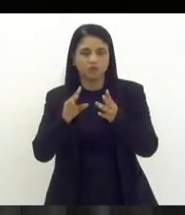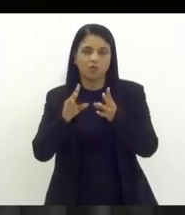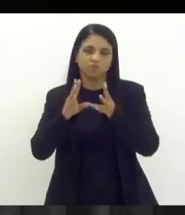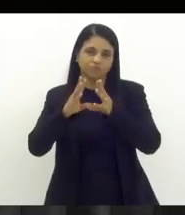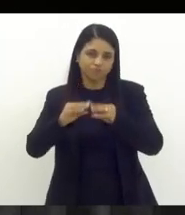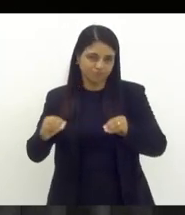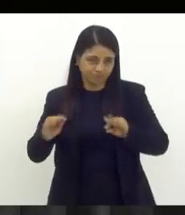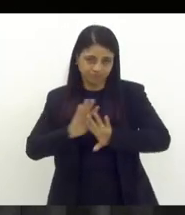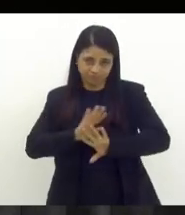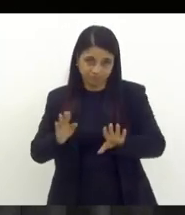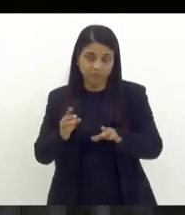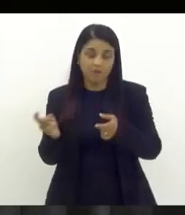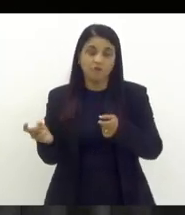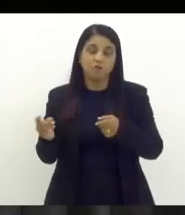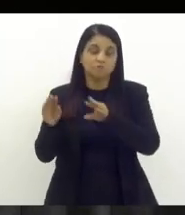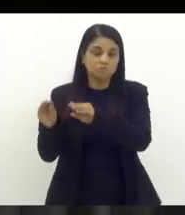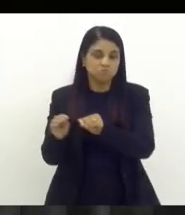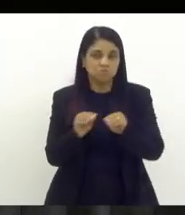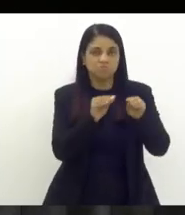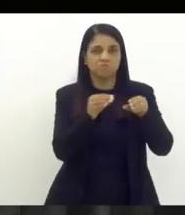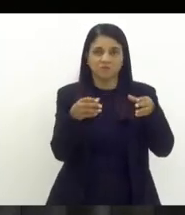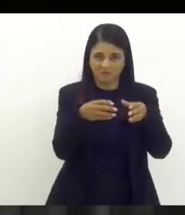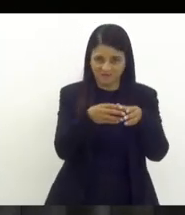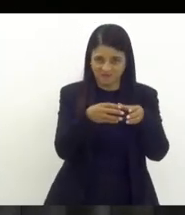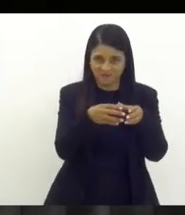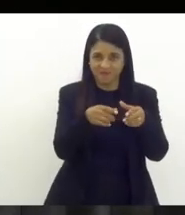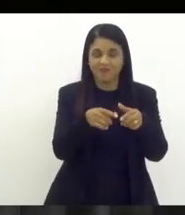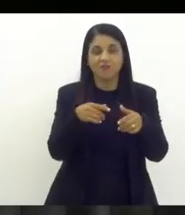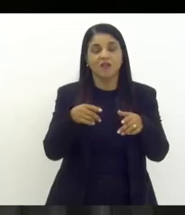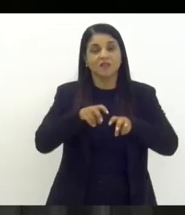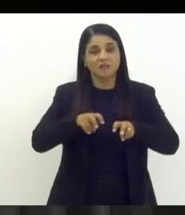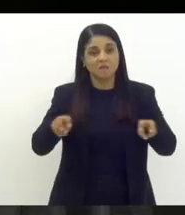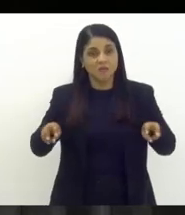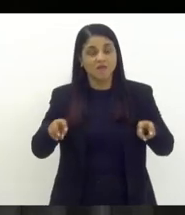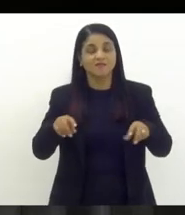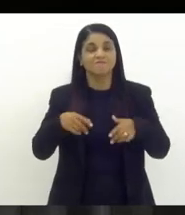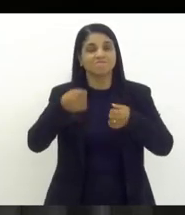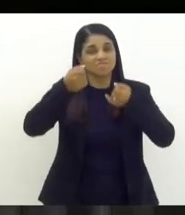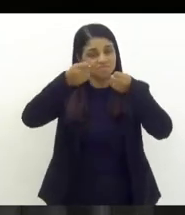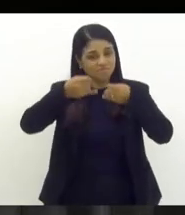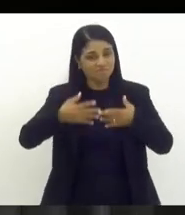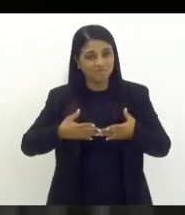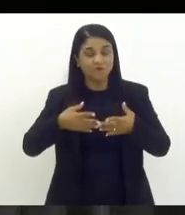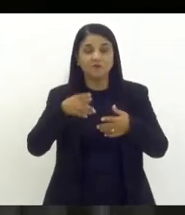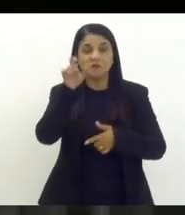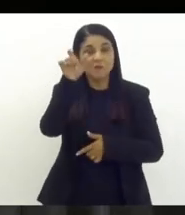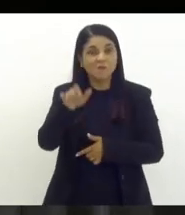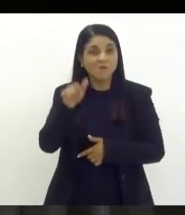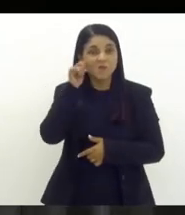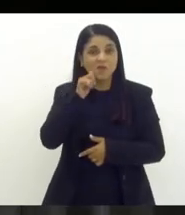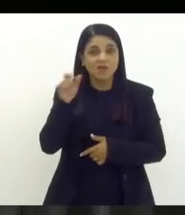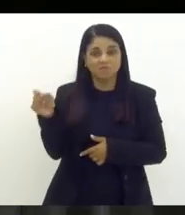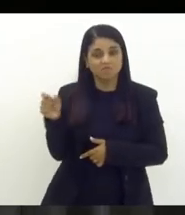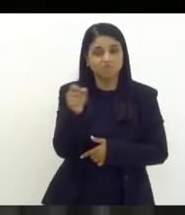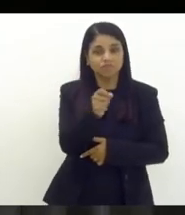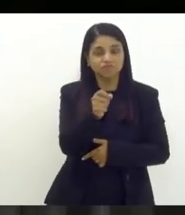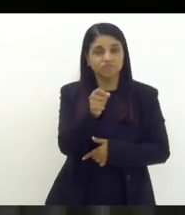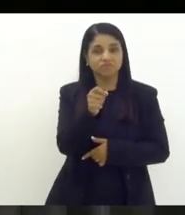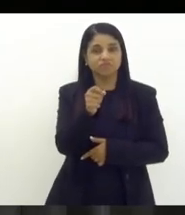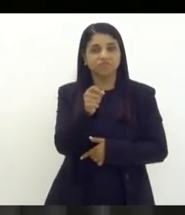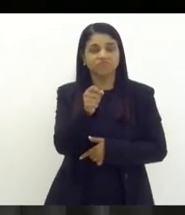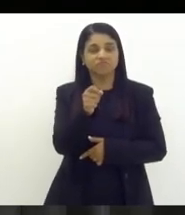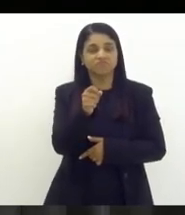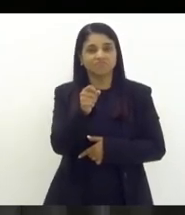estávamos foi comentado aqui à mesa sobre a questão da mulher ocupar posições importantes e eu fui a